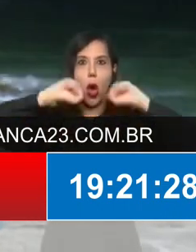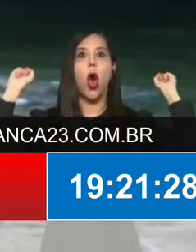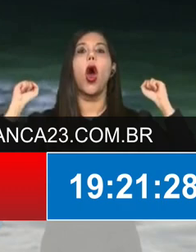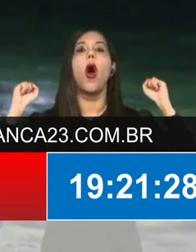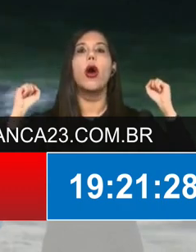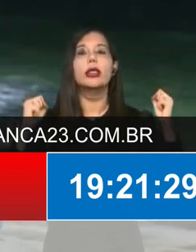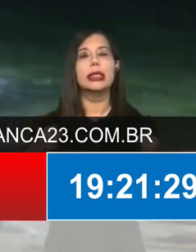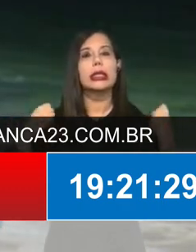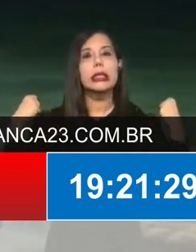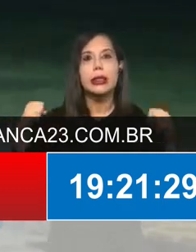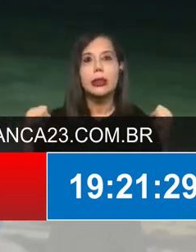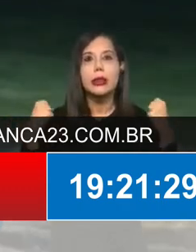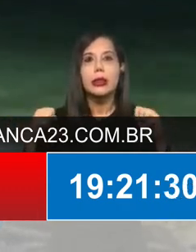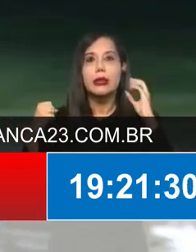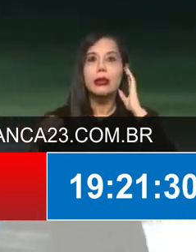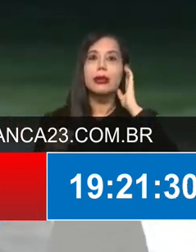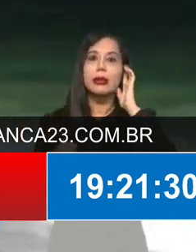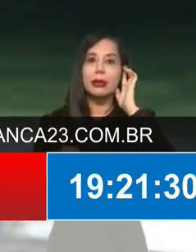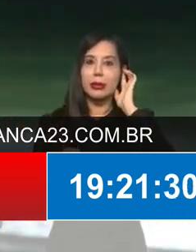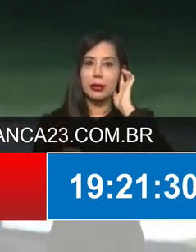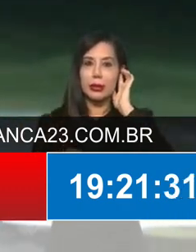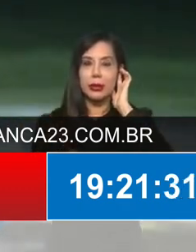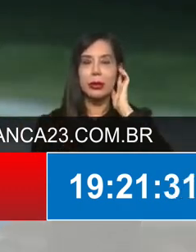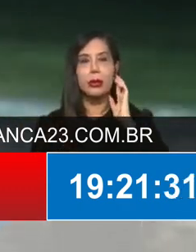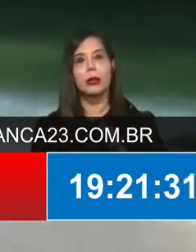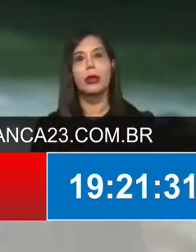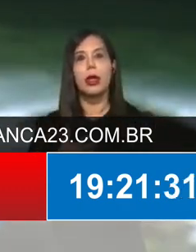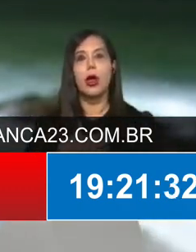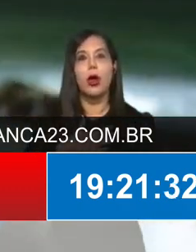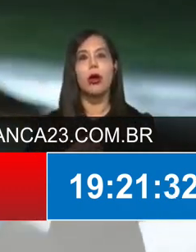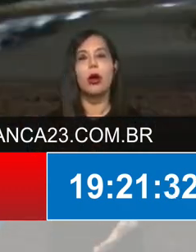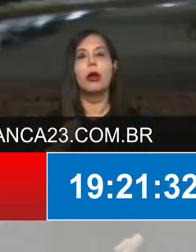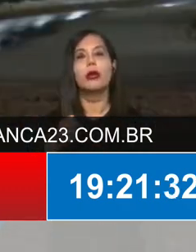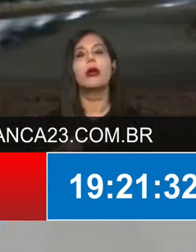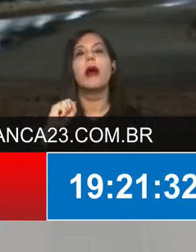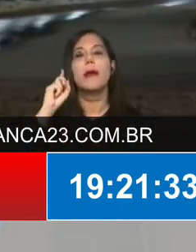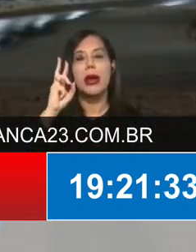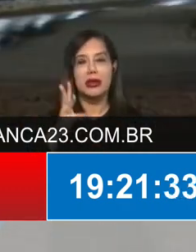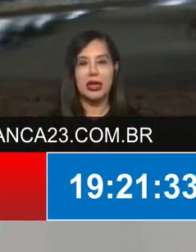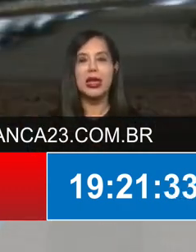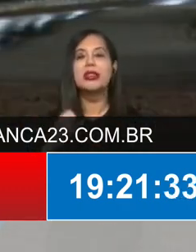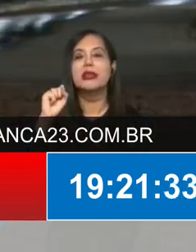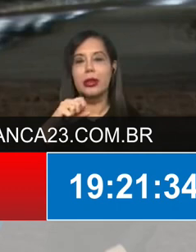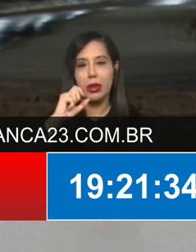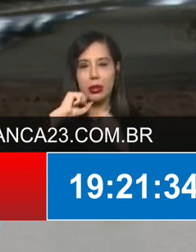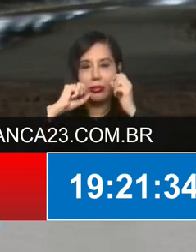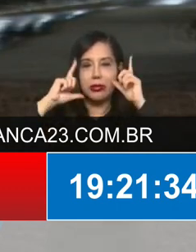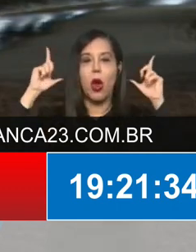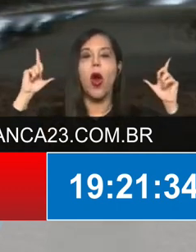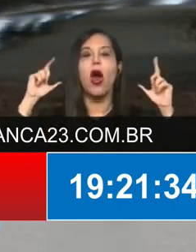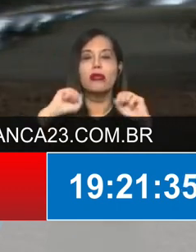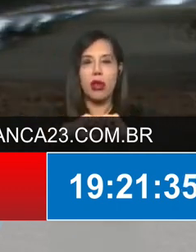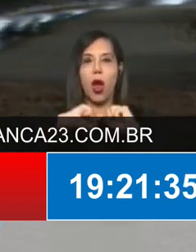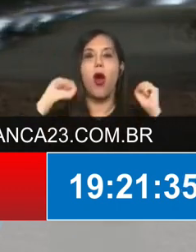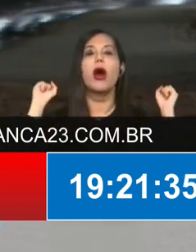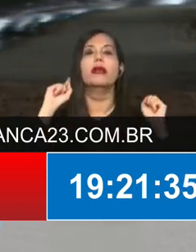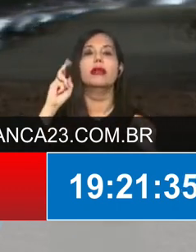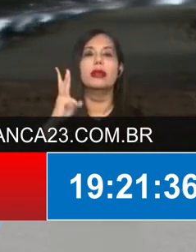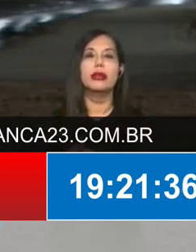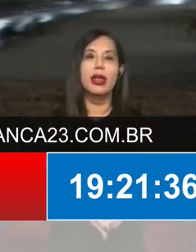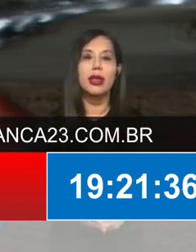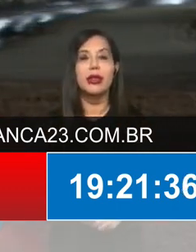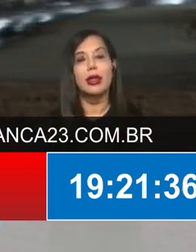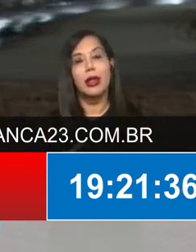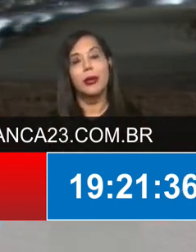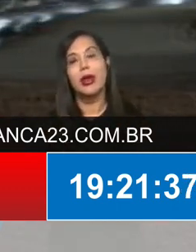está se exercitando. Eu gosto de madrugada, sim. Madrugada eu gosto melhor. É que você